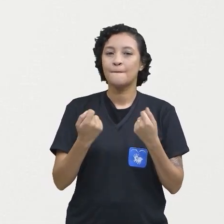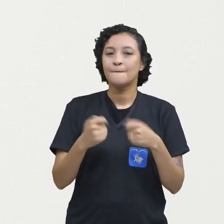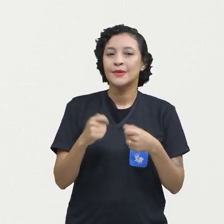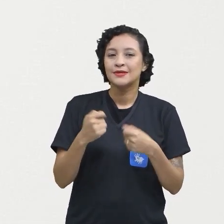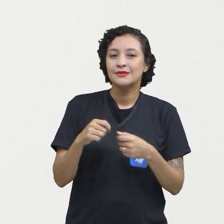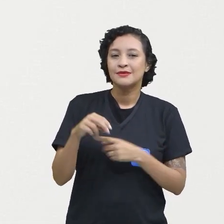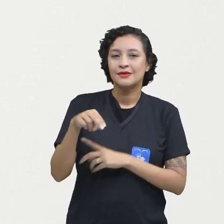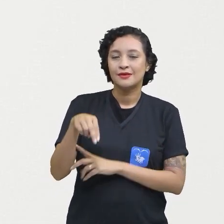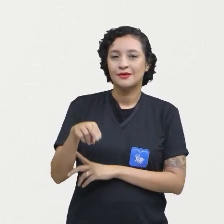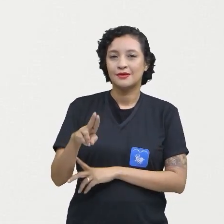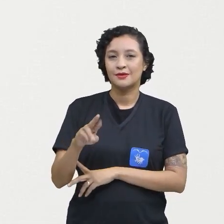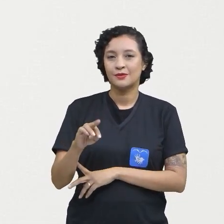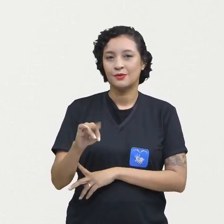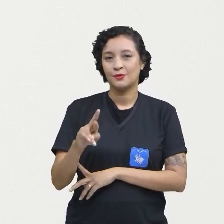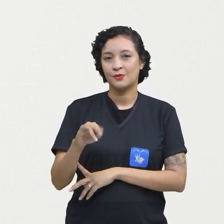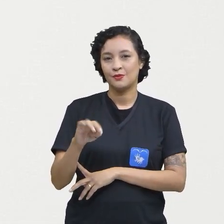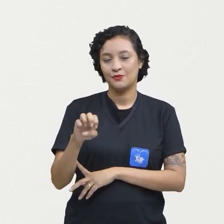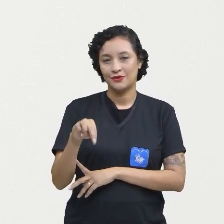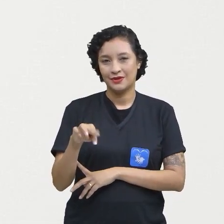Porque eles precisam de